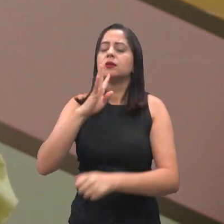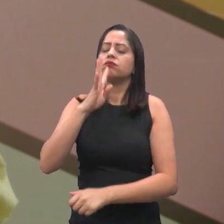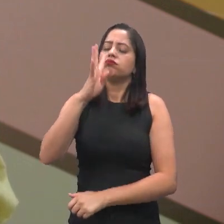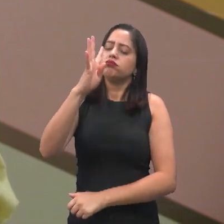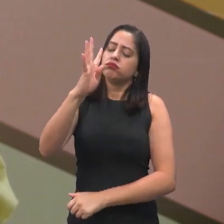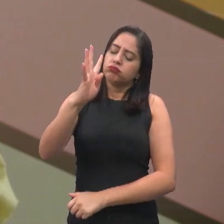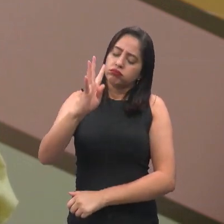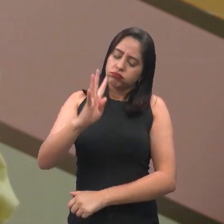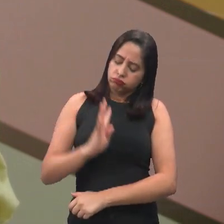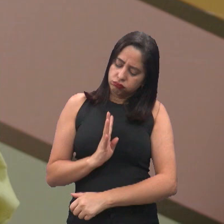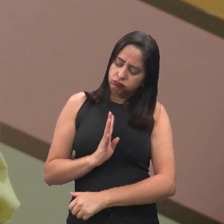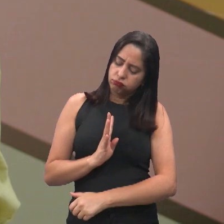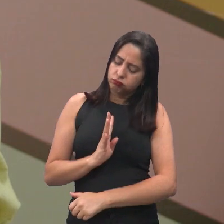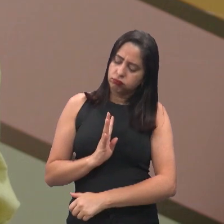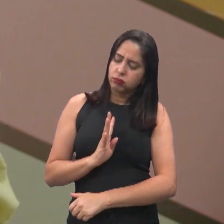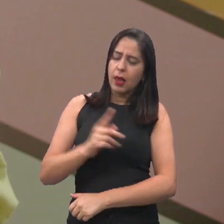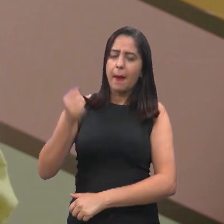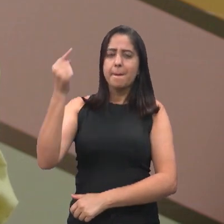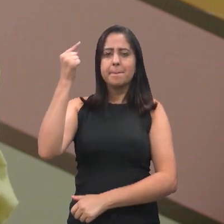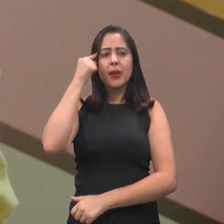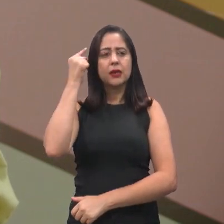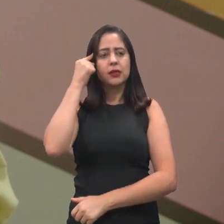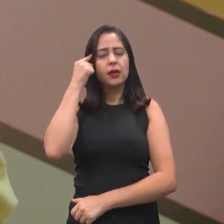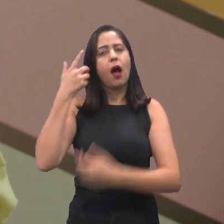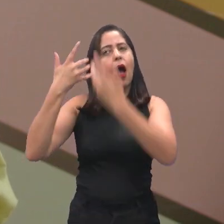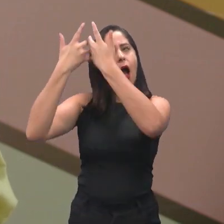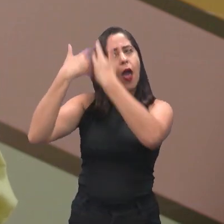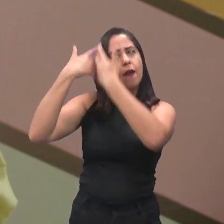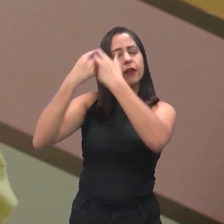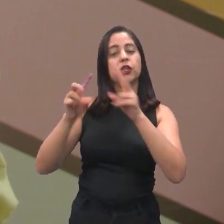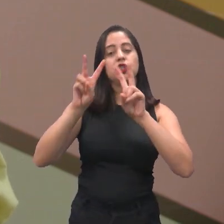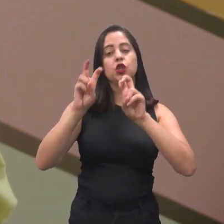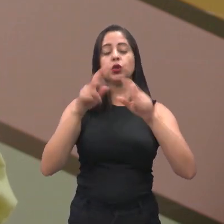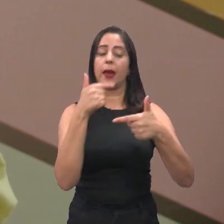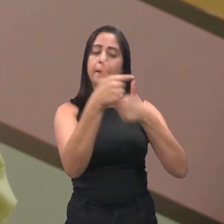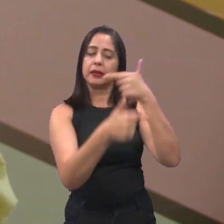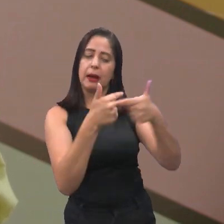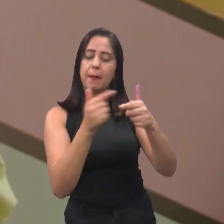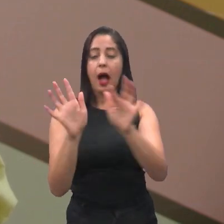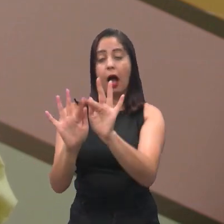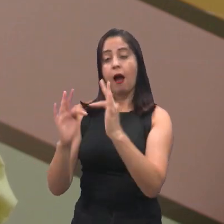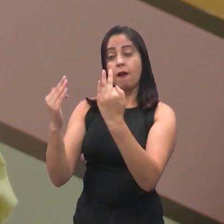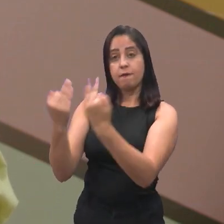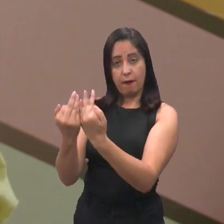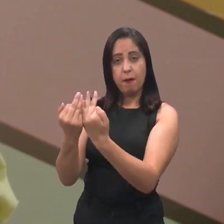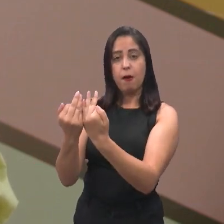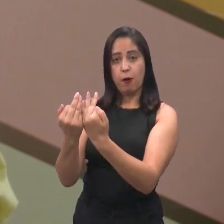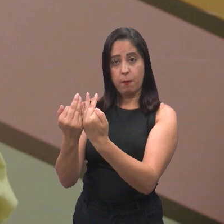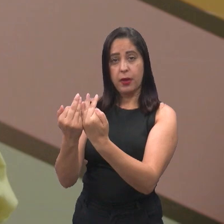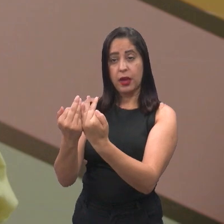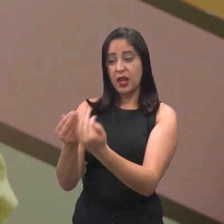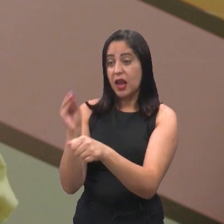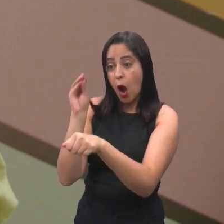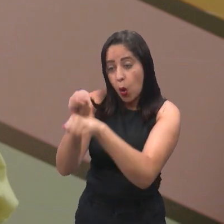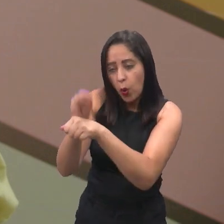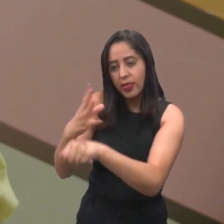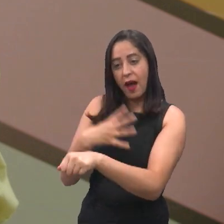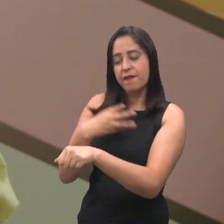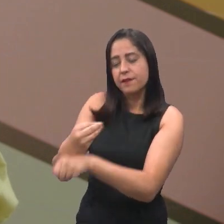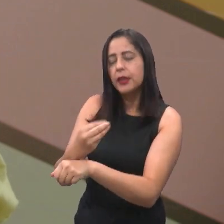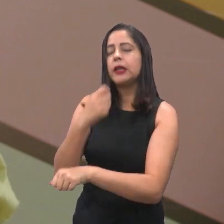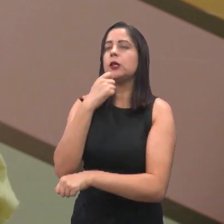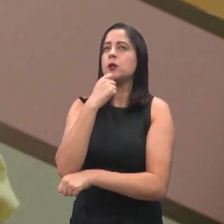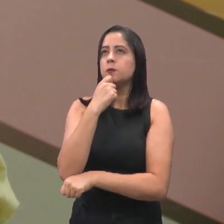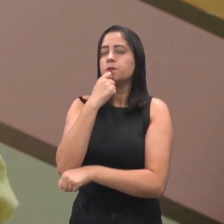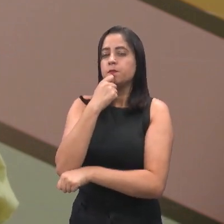nossas relações com relação ao trabalho, com relação aos familiares, aos cuidados com os filhos. Quais são as nossas exigências e quem